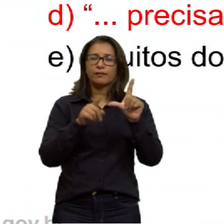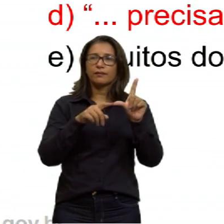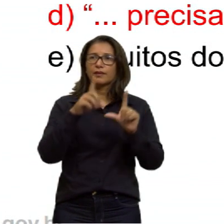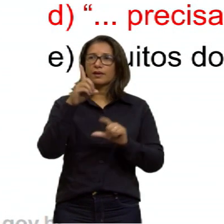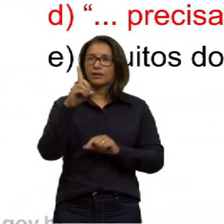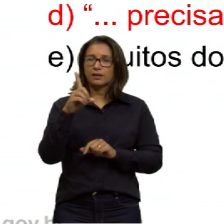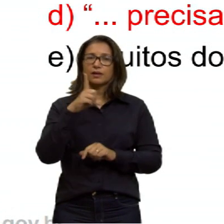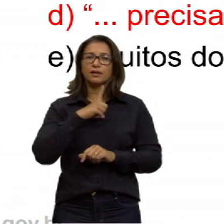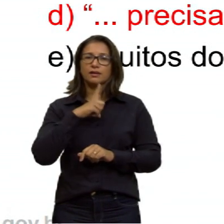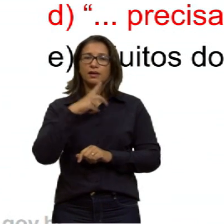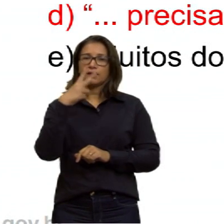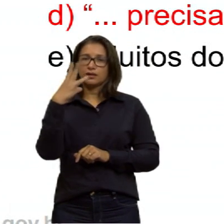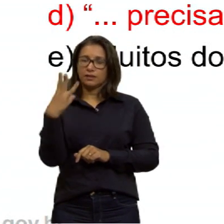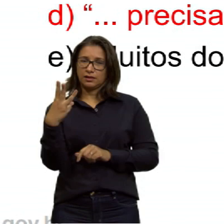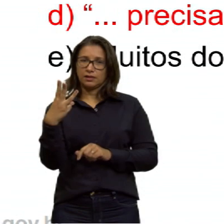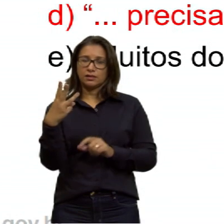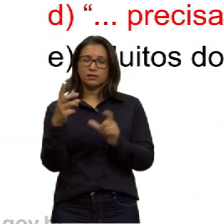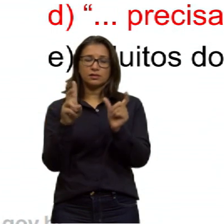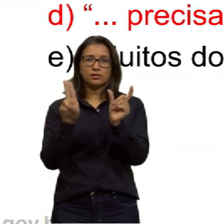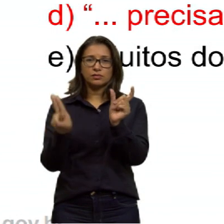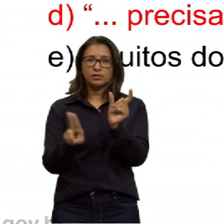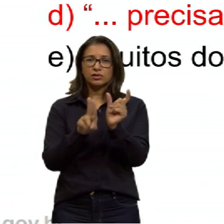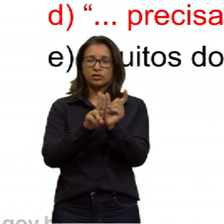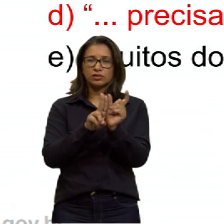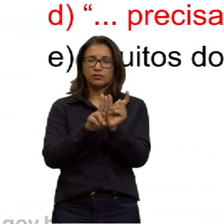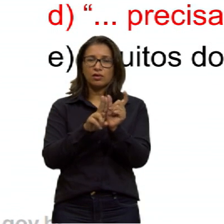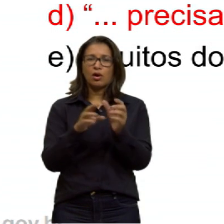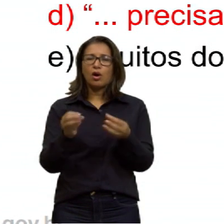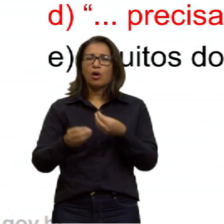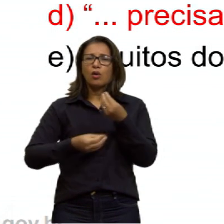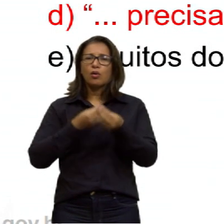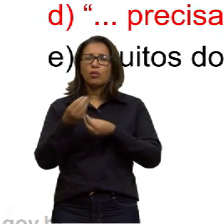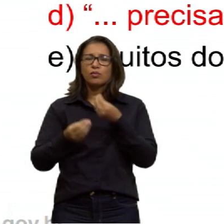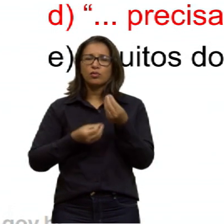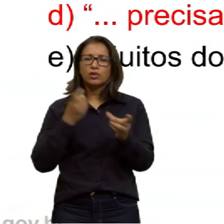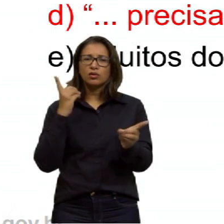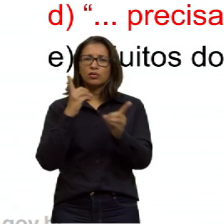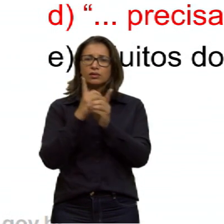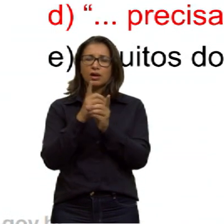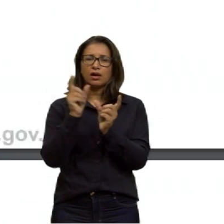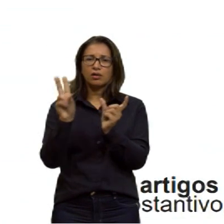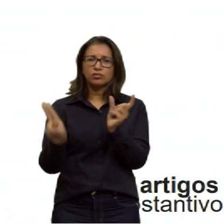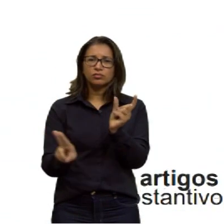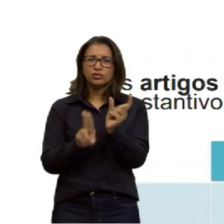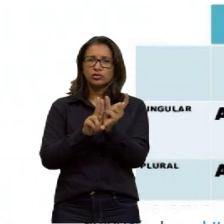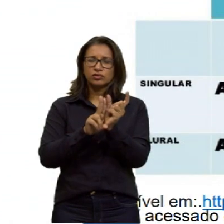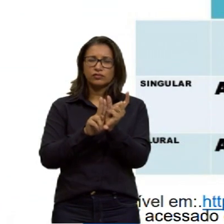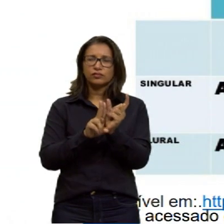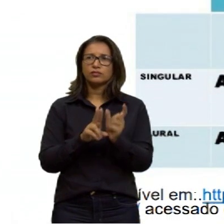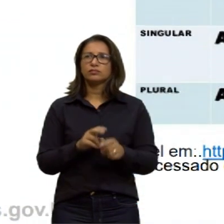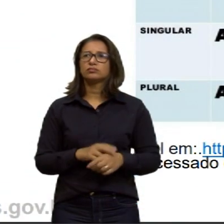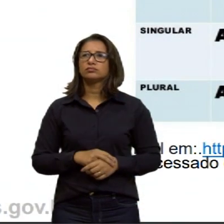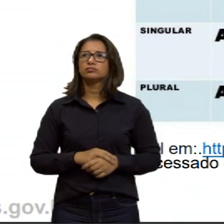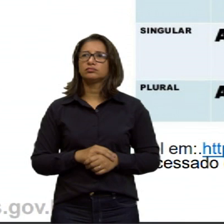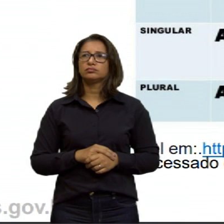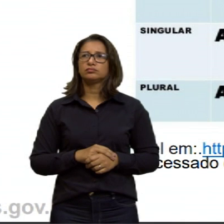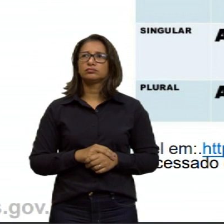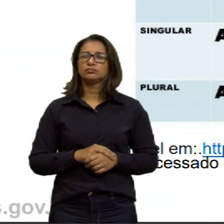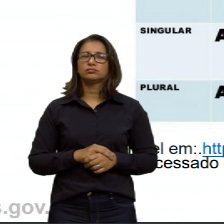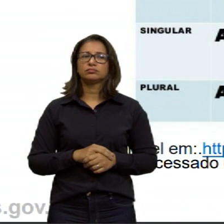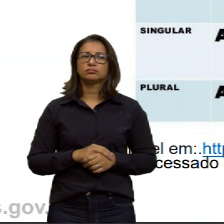uma dica fácil para vocês como achar os substantivos passa para o próximo os